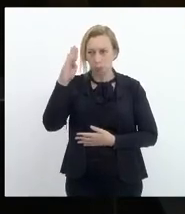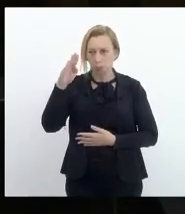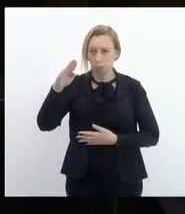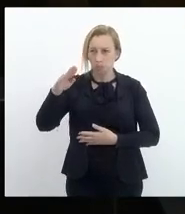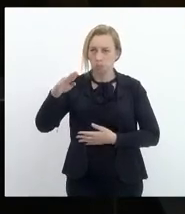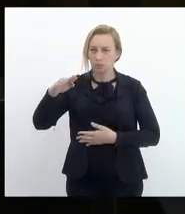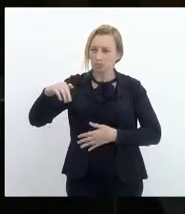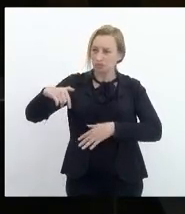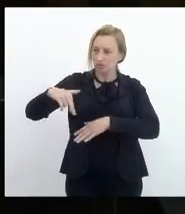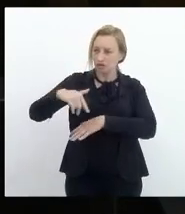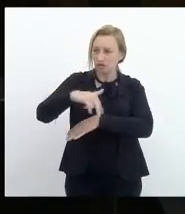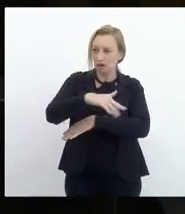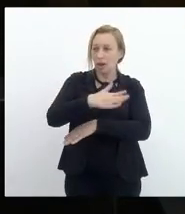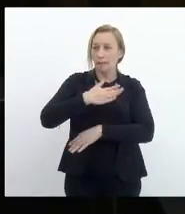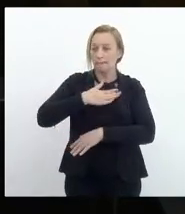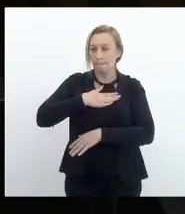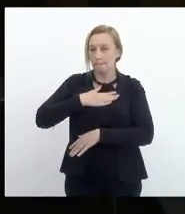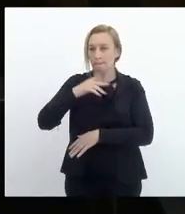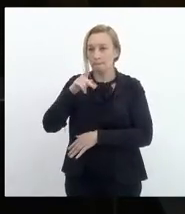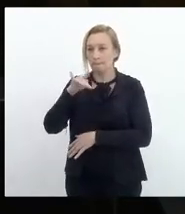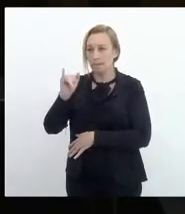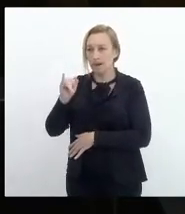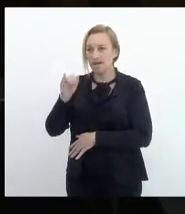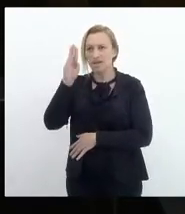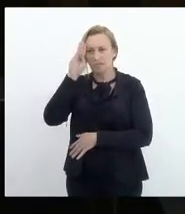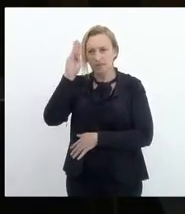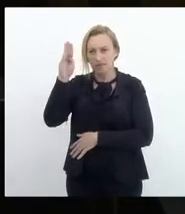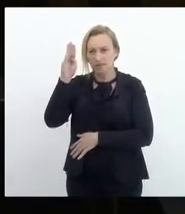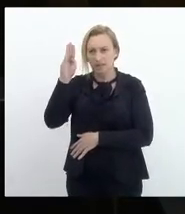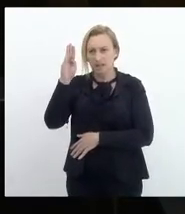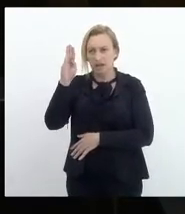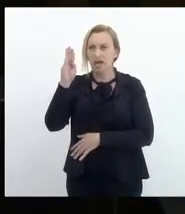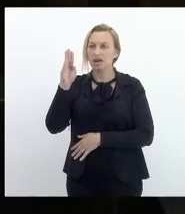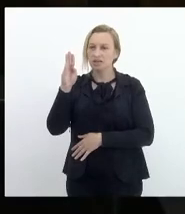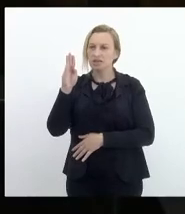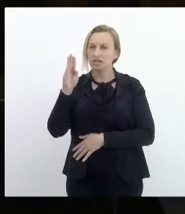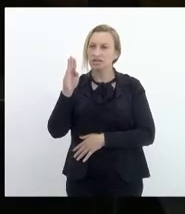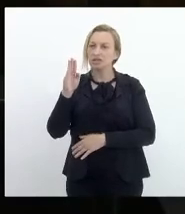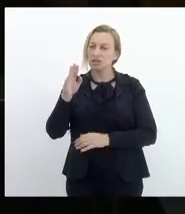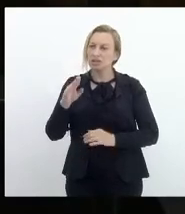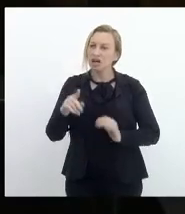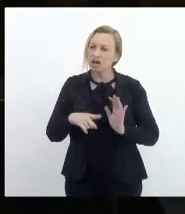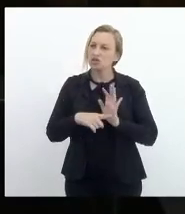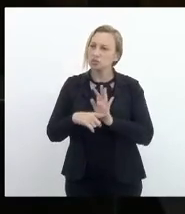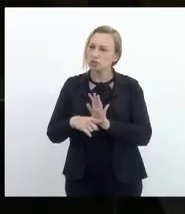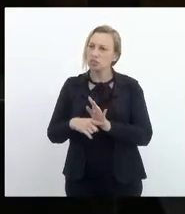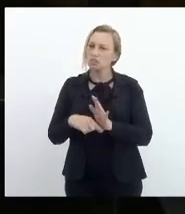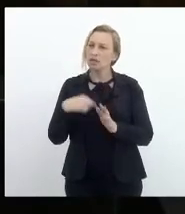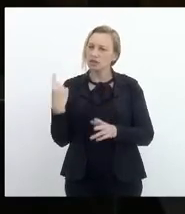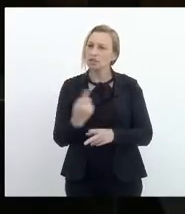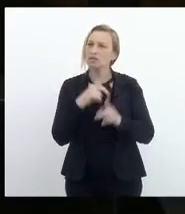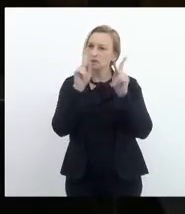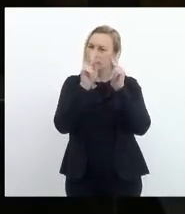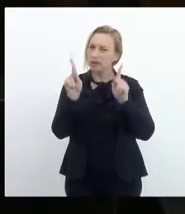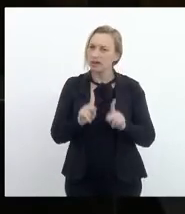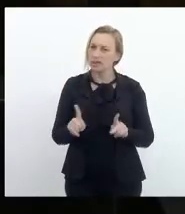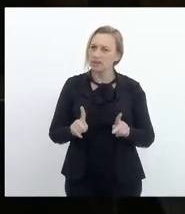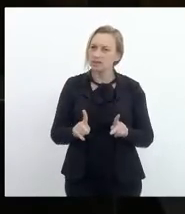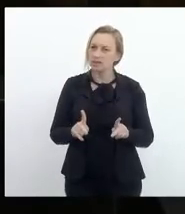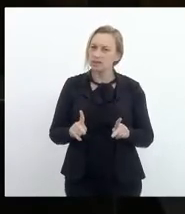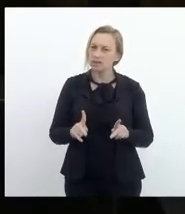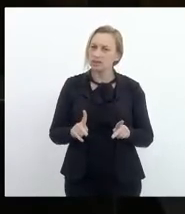meu pai foi um militar honrado e ele contribuiu para nossa paz porque esteve